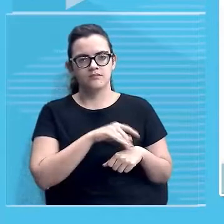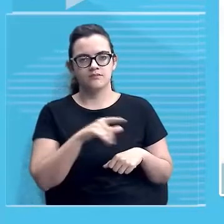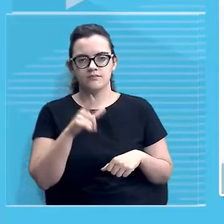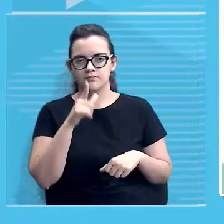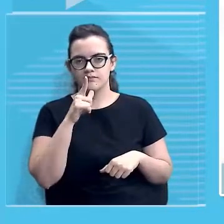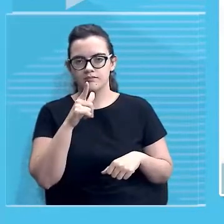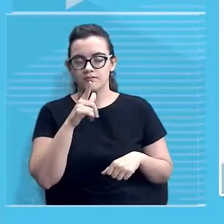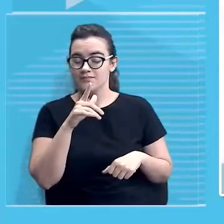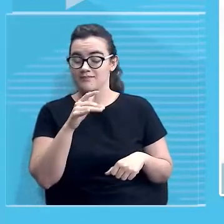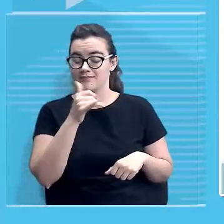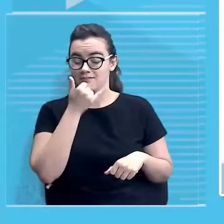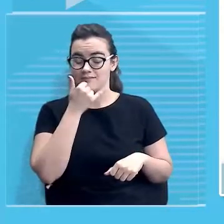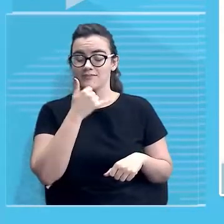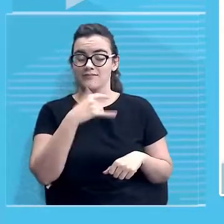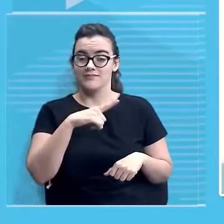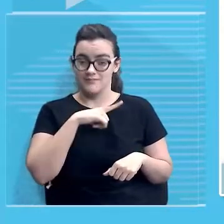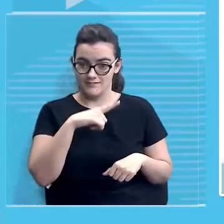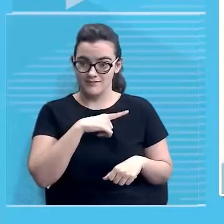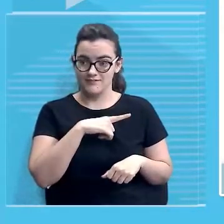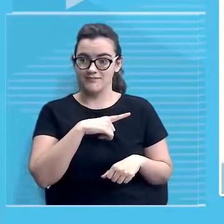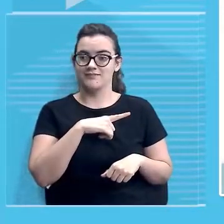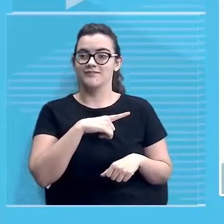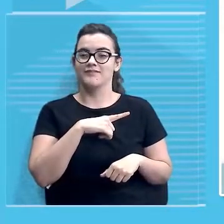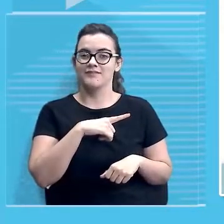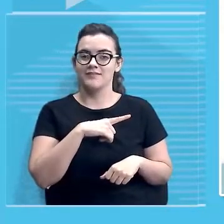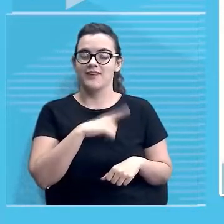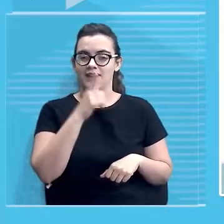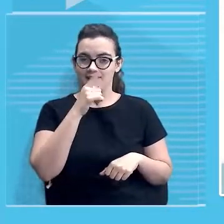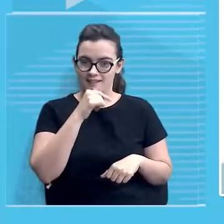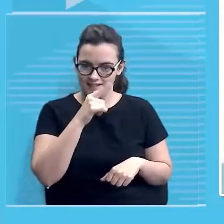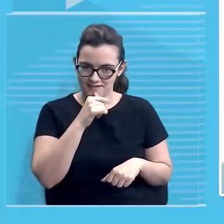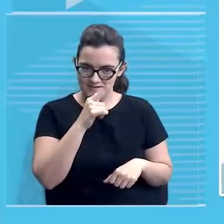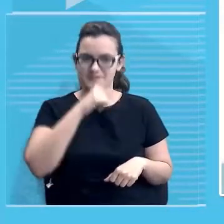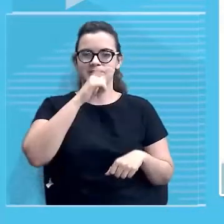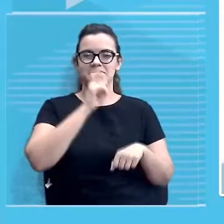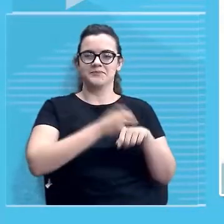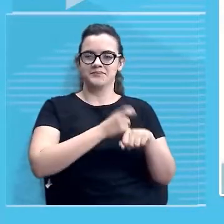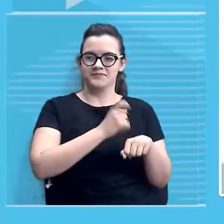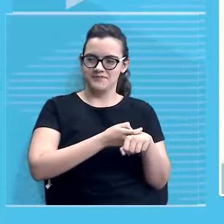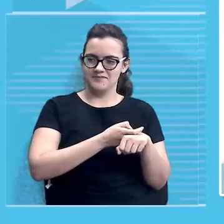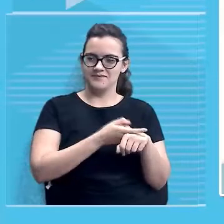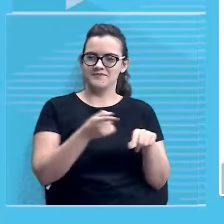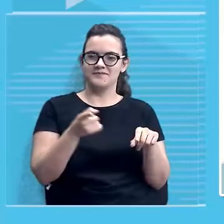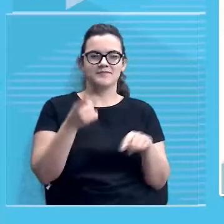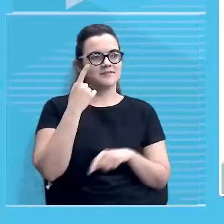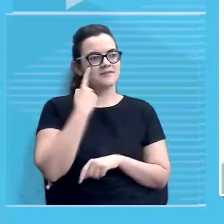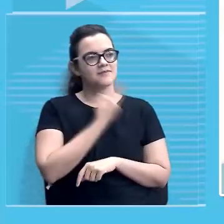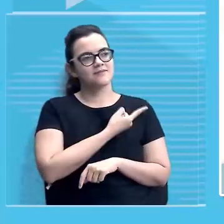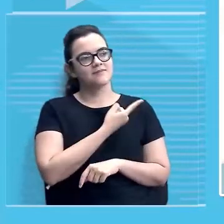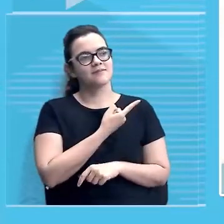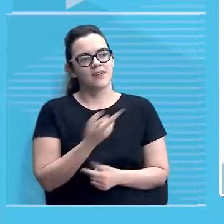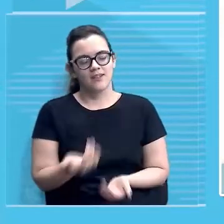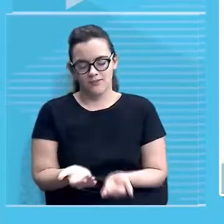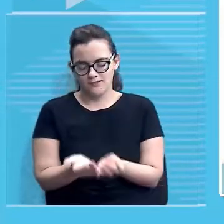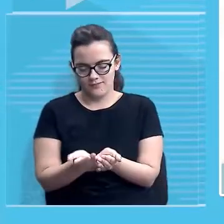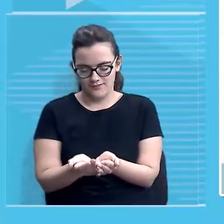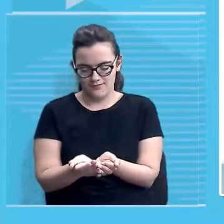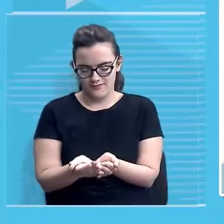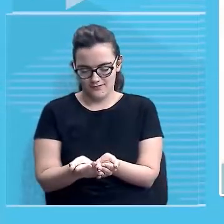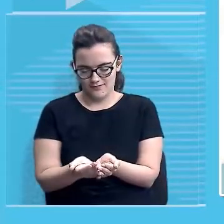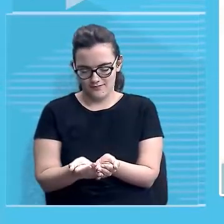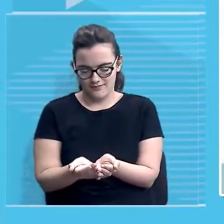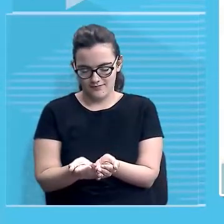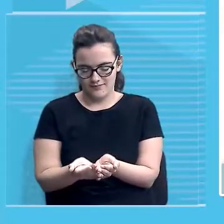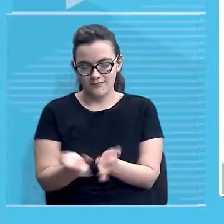mão, por ser mais quente que o gelo, ela está doando energia para